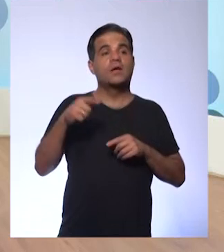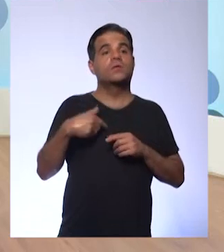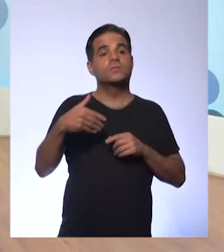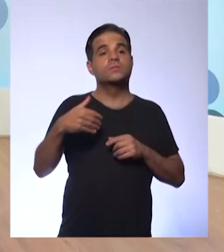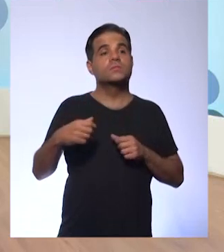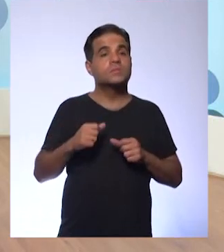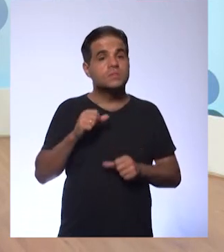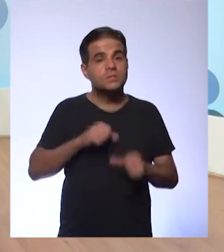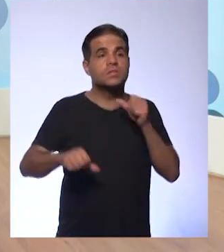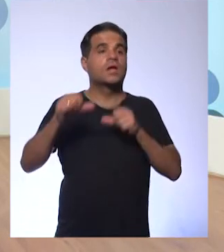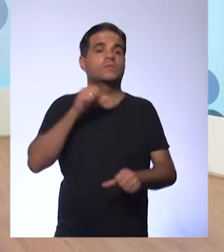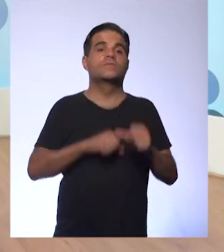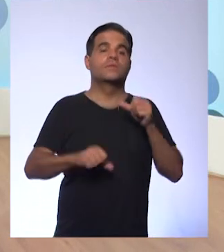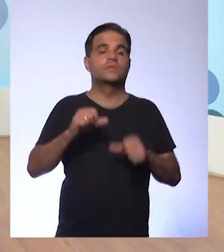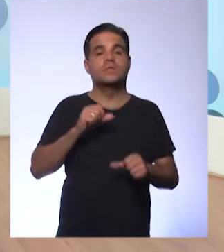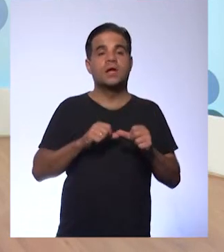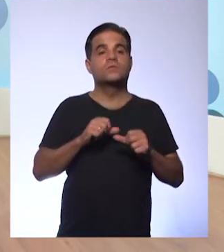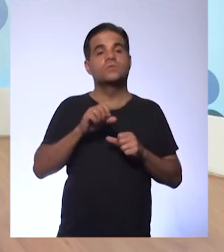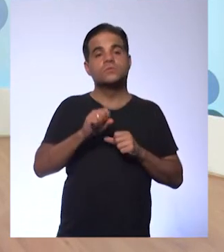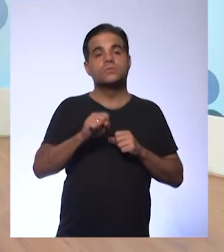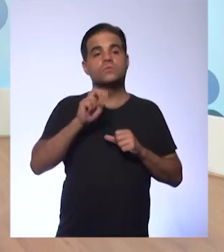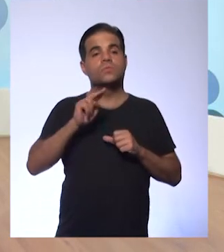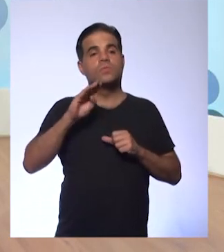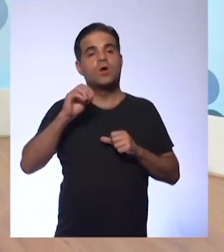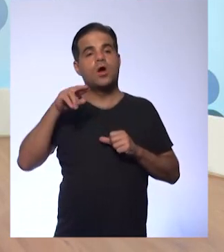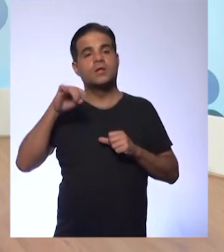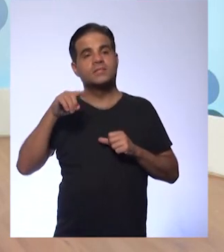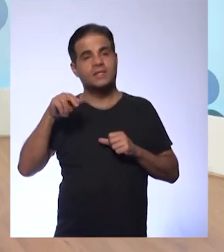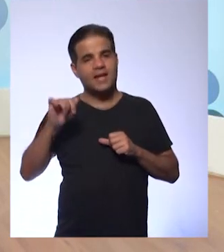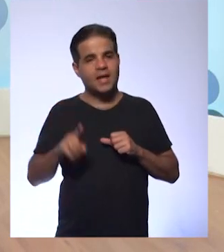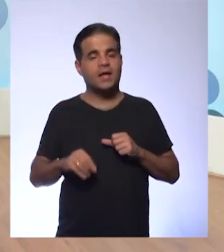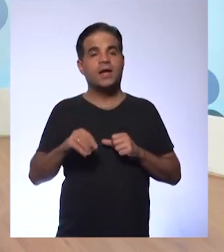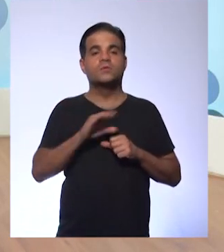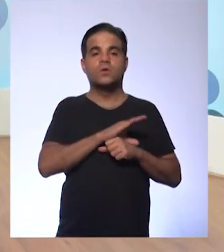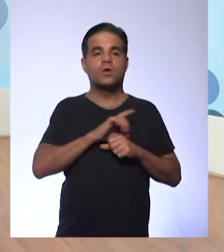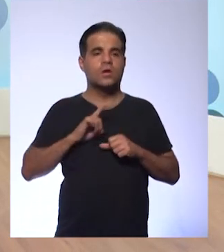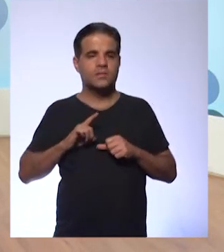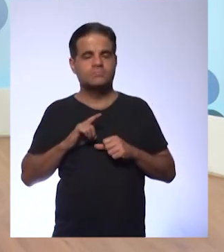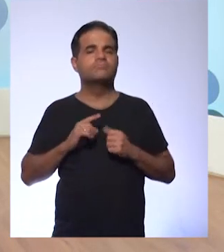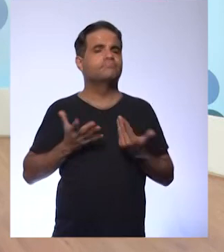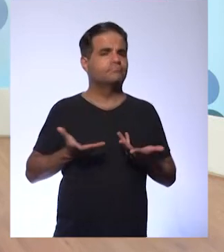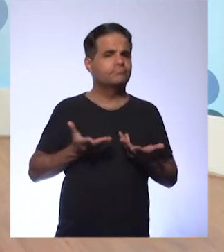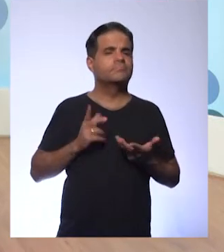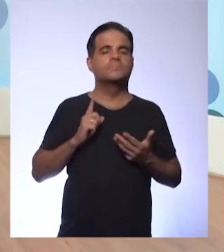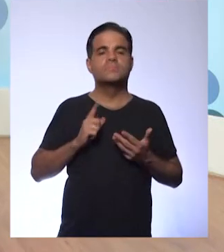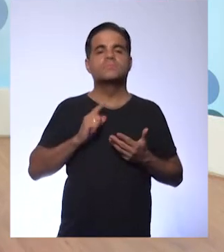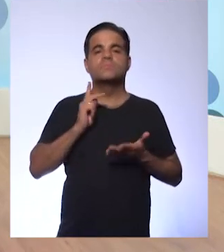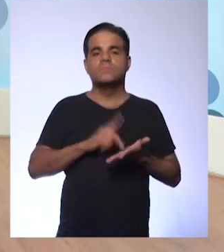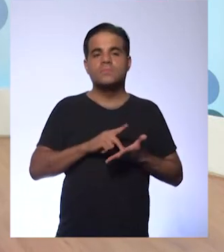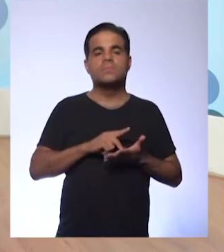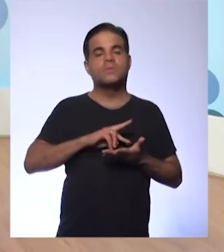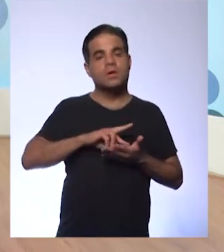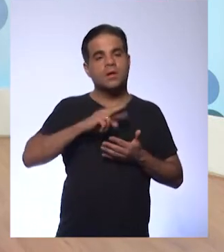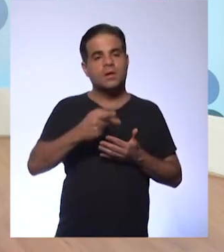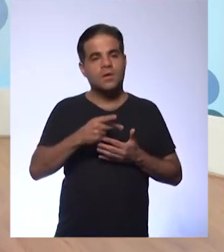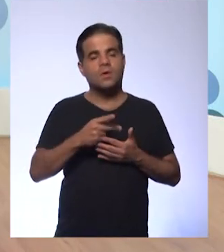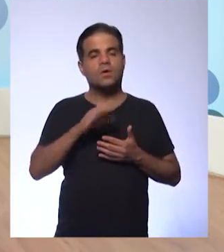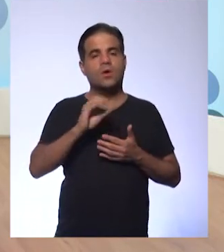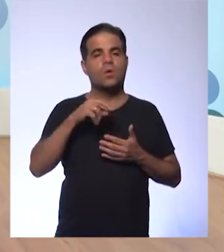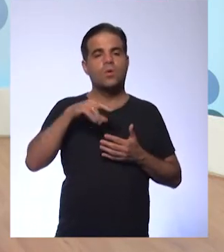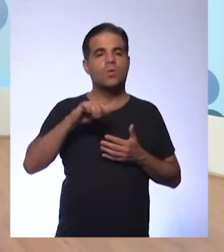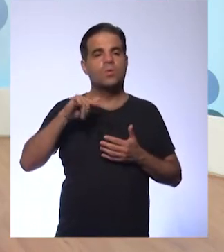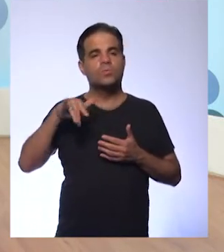acabou transformando o subordinado no coordenado. Então, na verdade, antes ela tinha virado